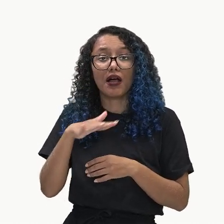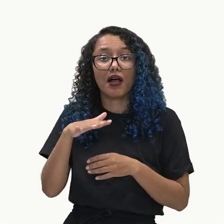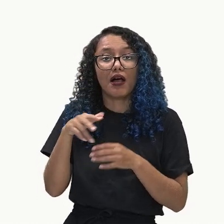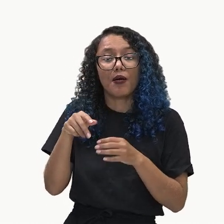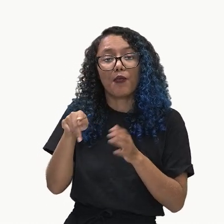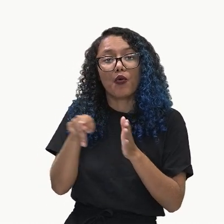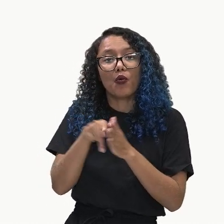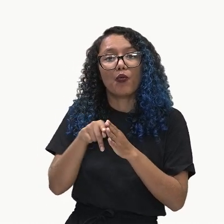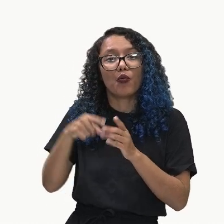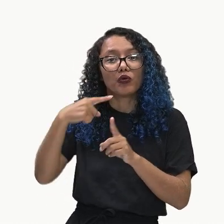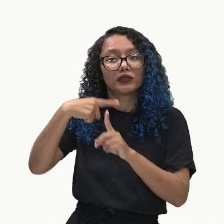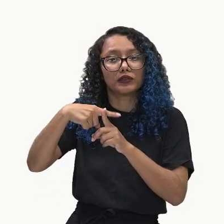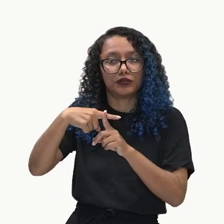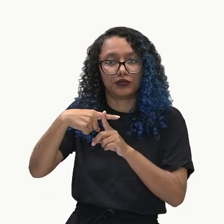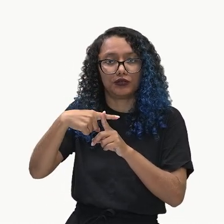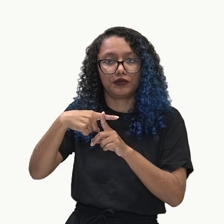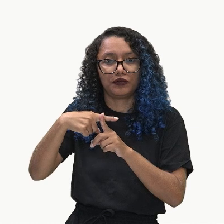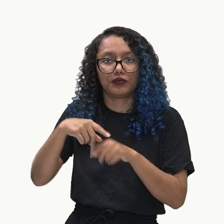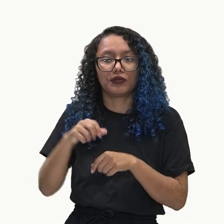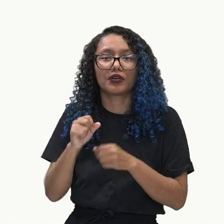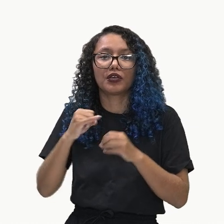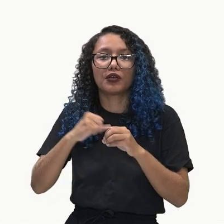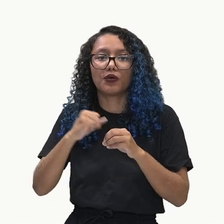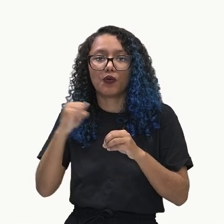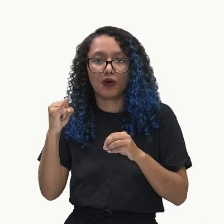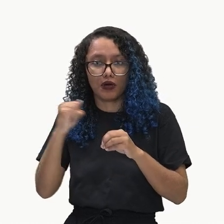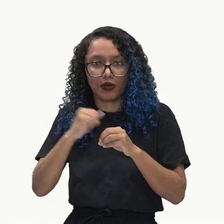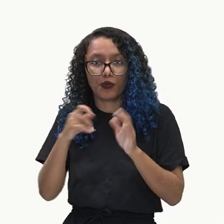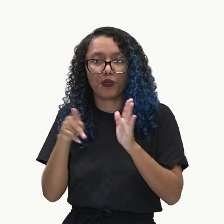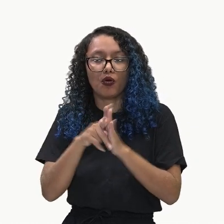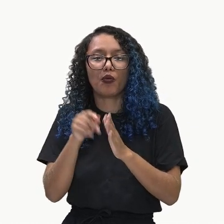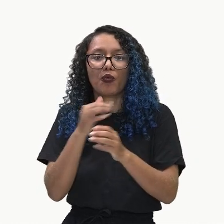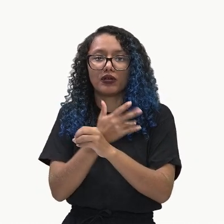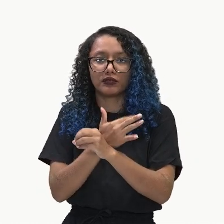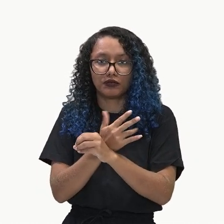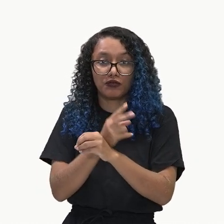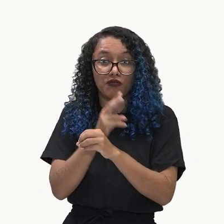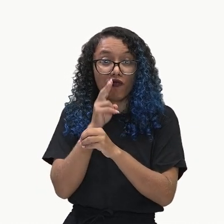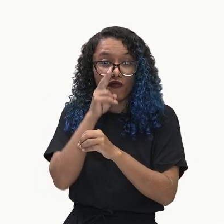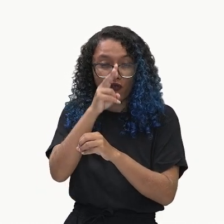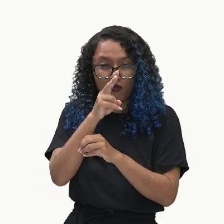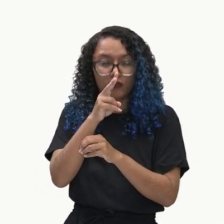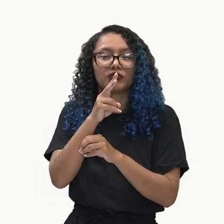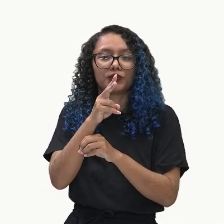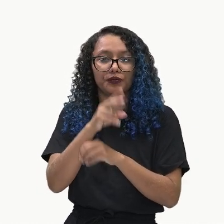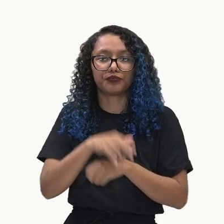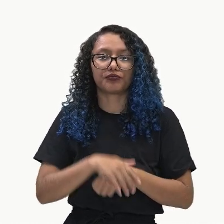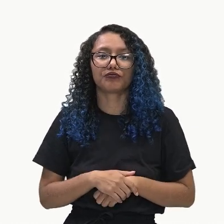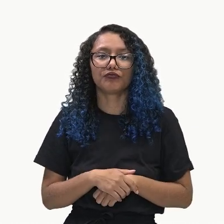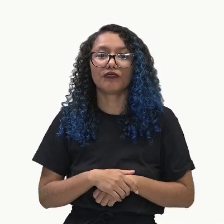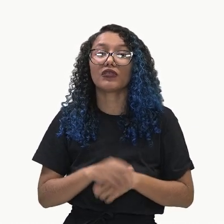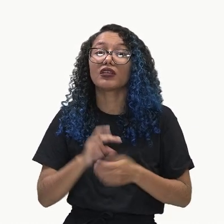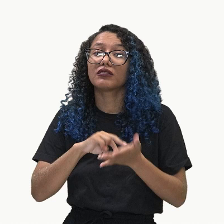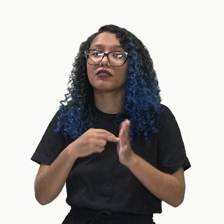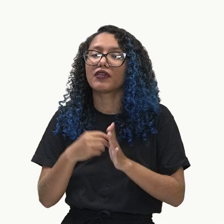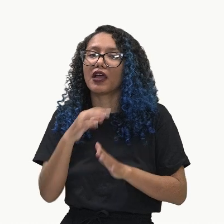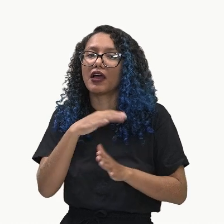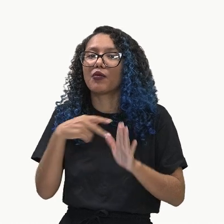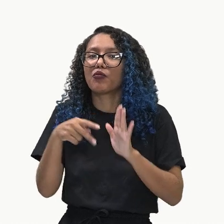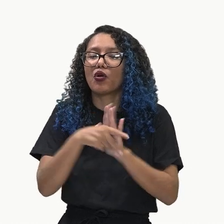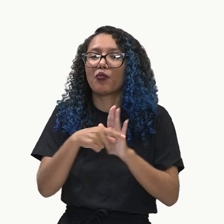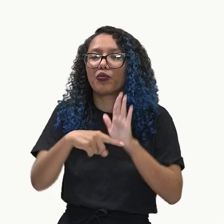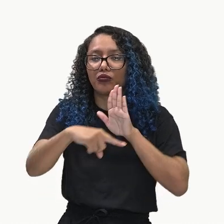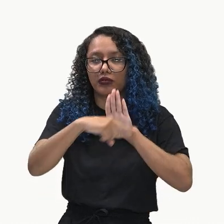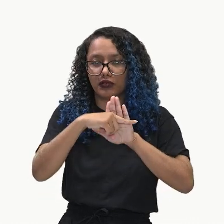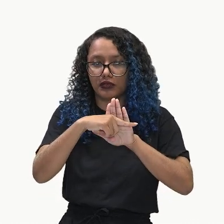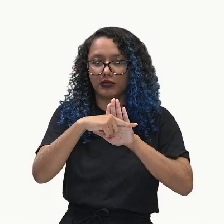um ânion de um ácido forte, é a parte negativa, ou o